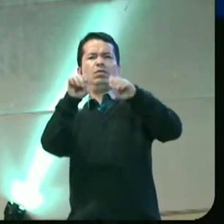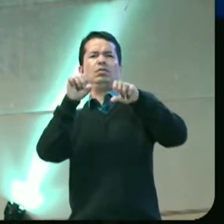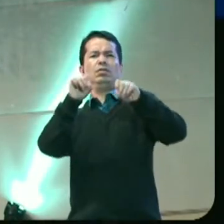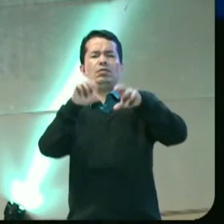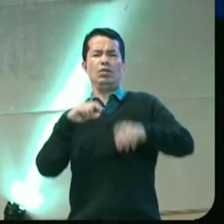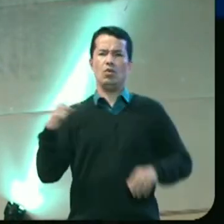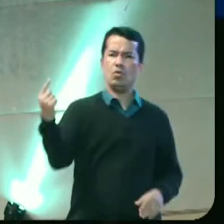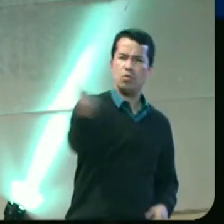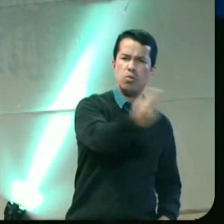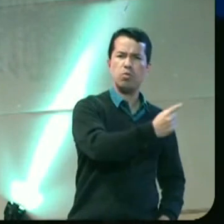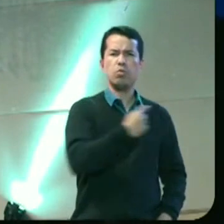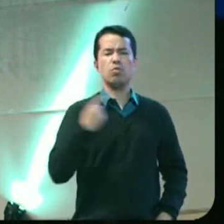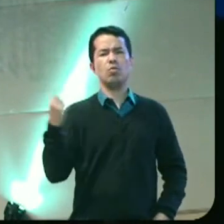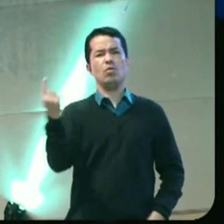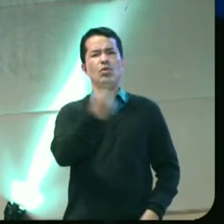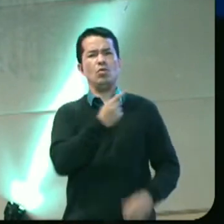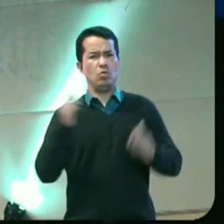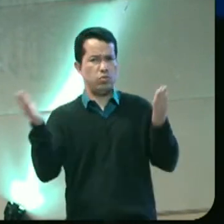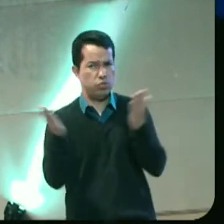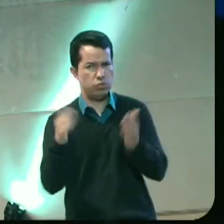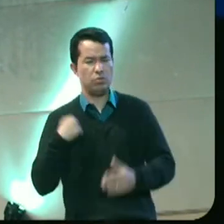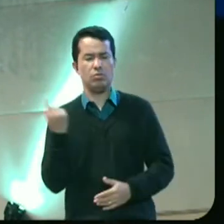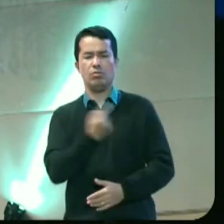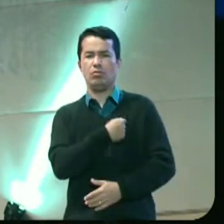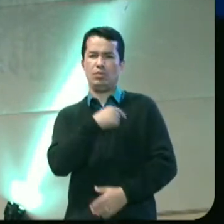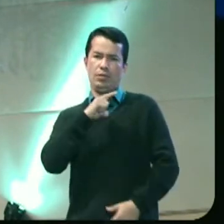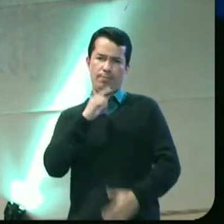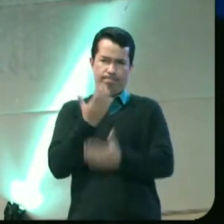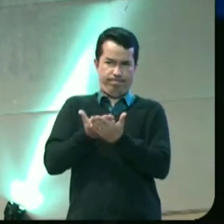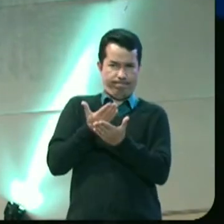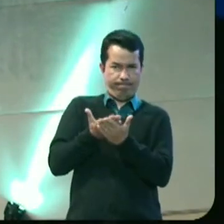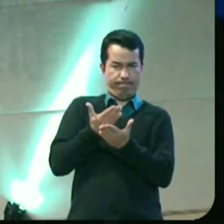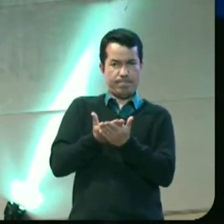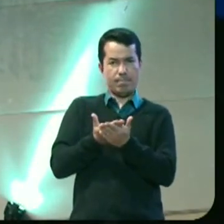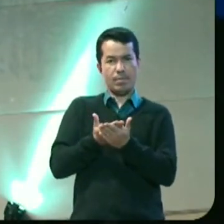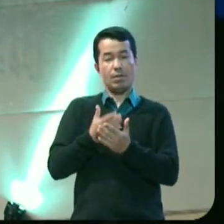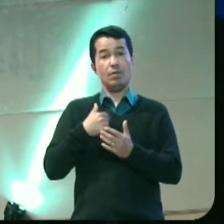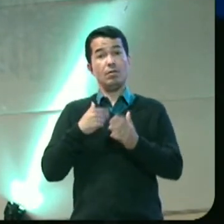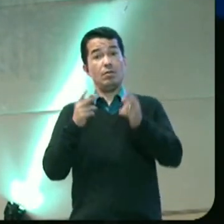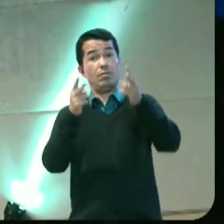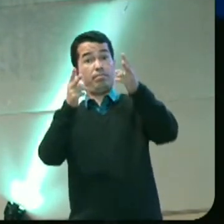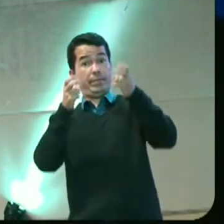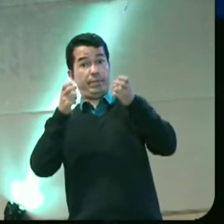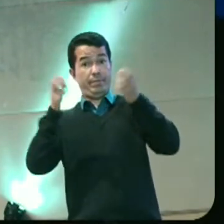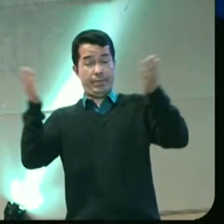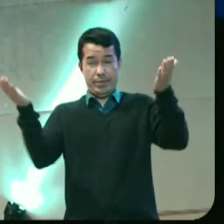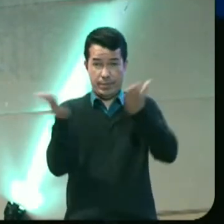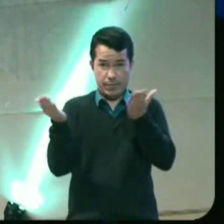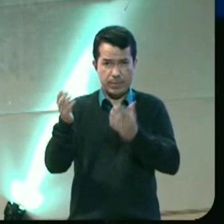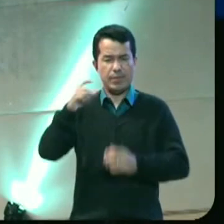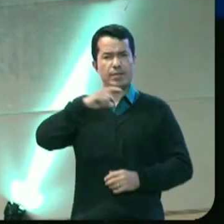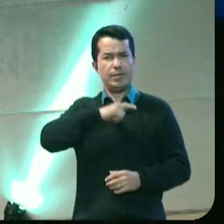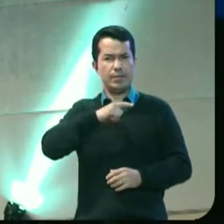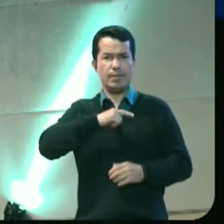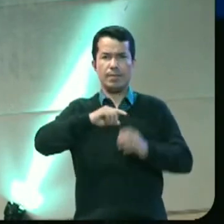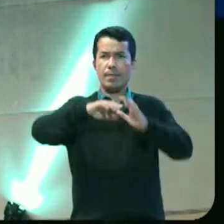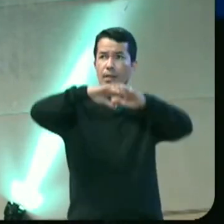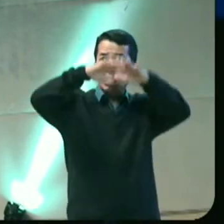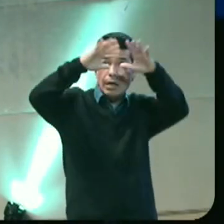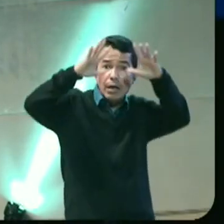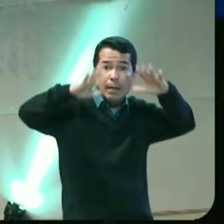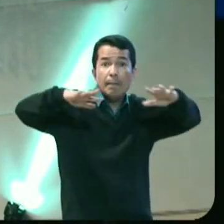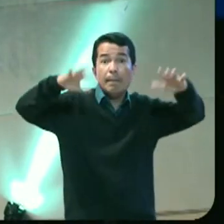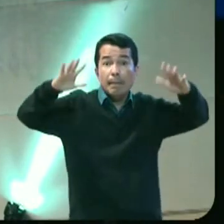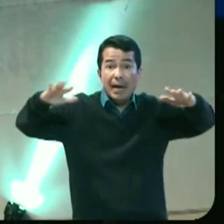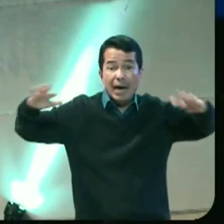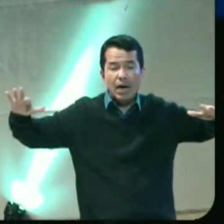que eu percebo é que todo esse mar, toda essa tempestade trouxe um